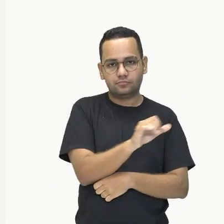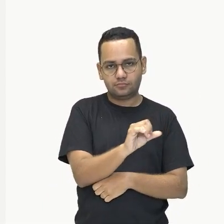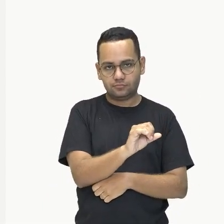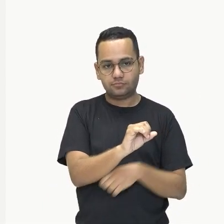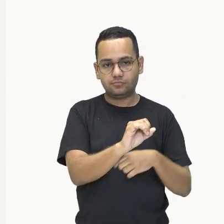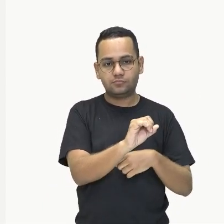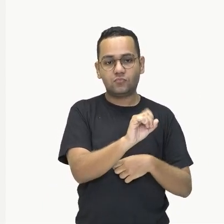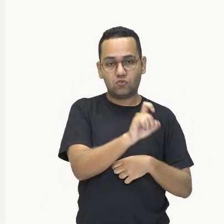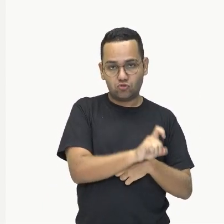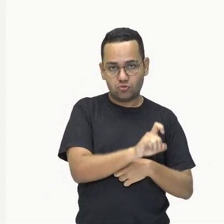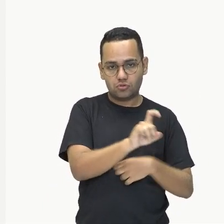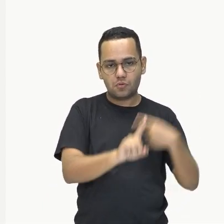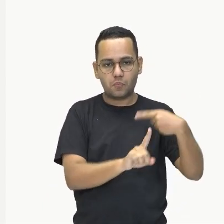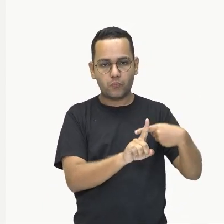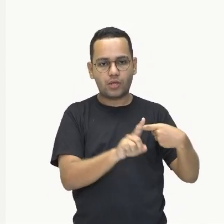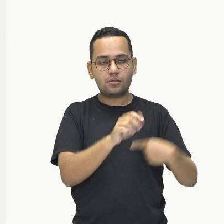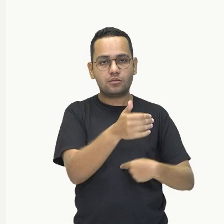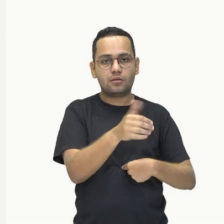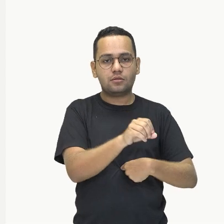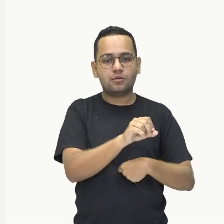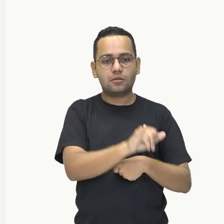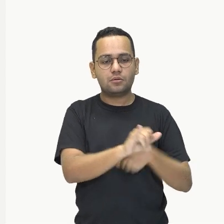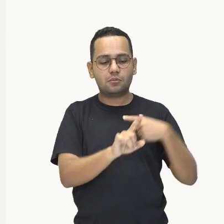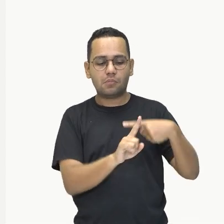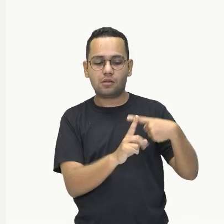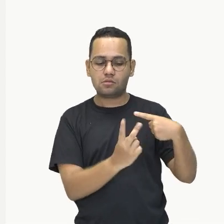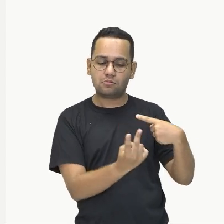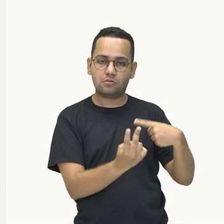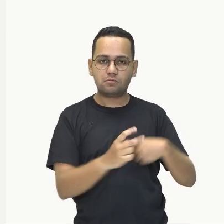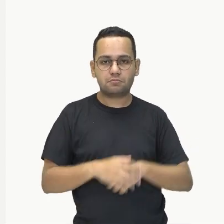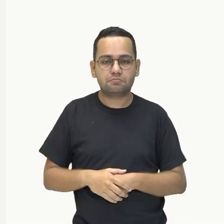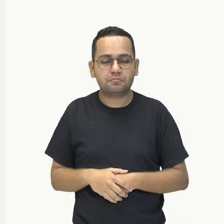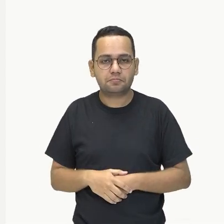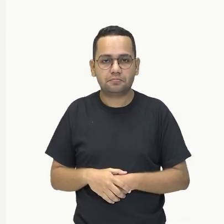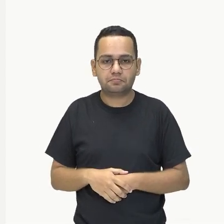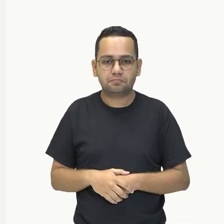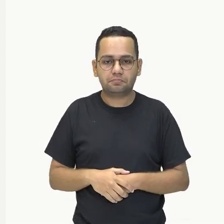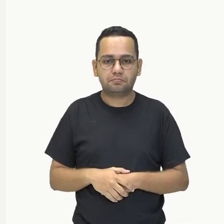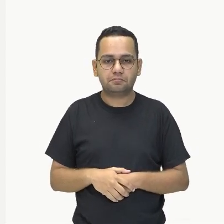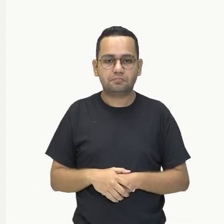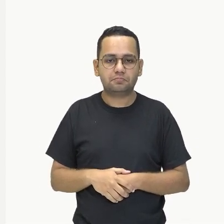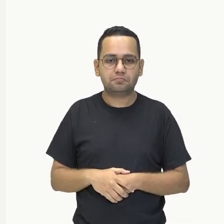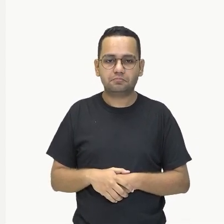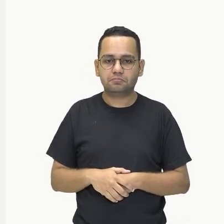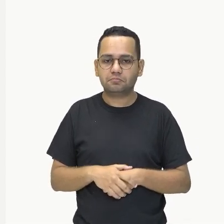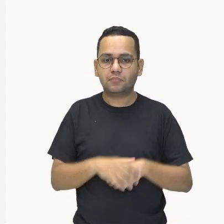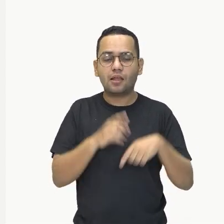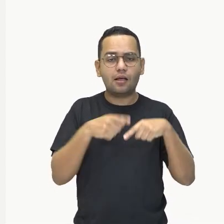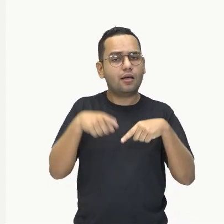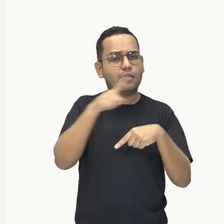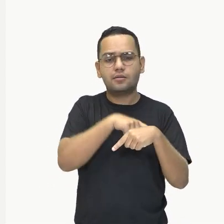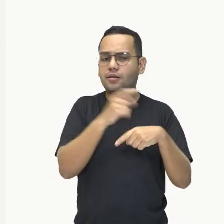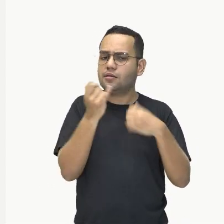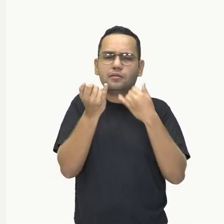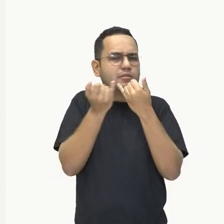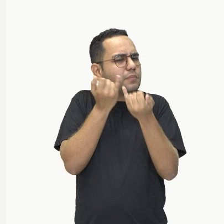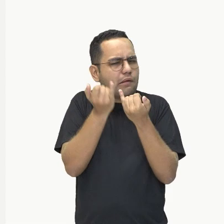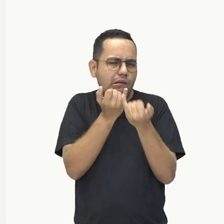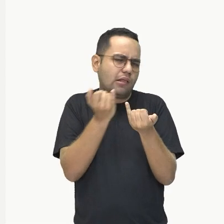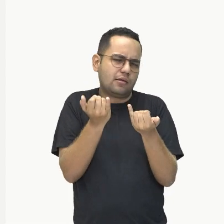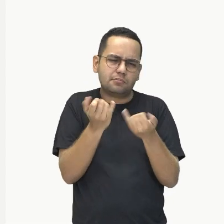100x mais 10y mais 2. É igual o exemplo que eu coloquei aqui em cima para vocês, tá